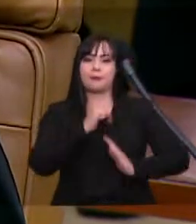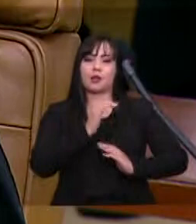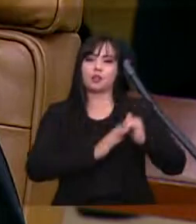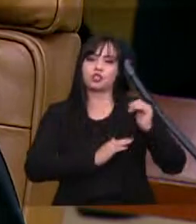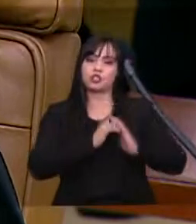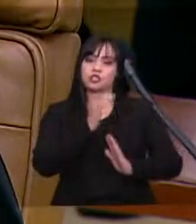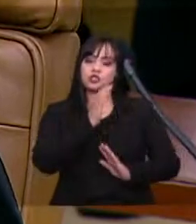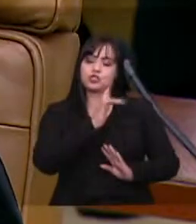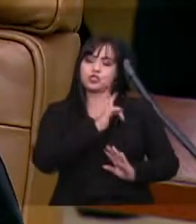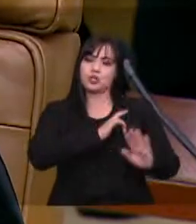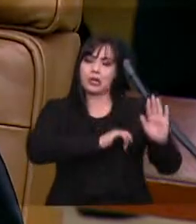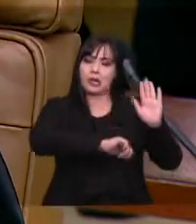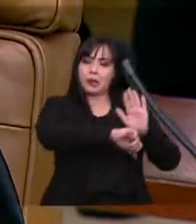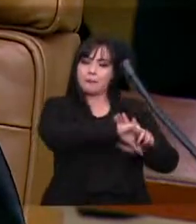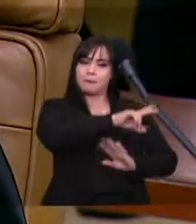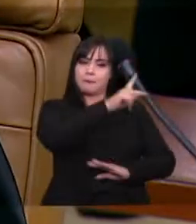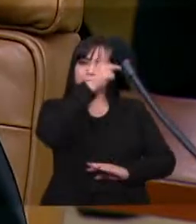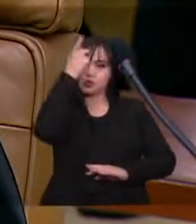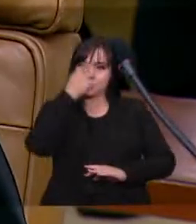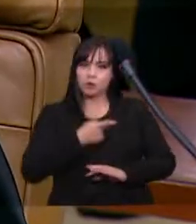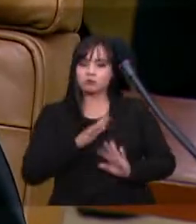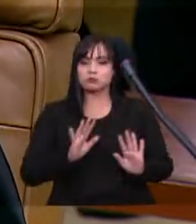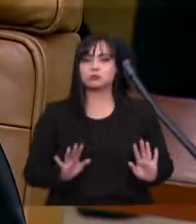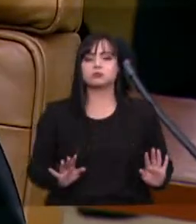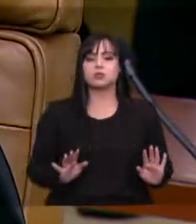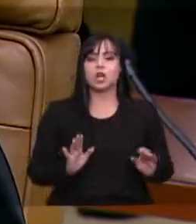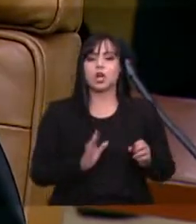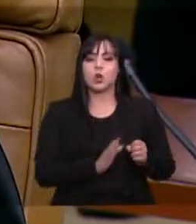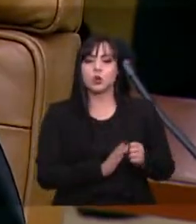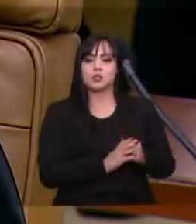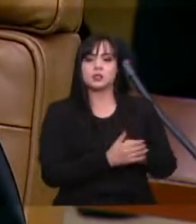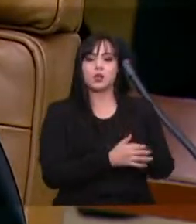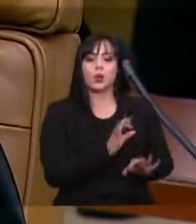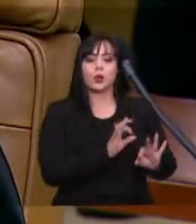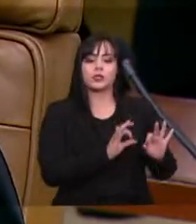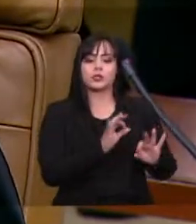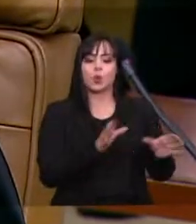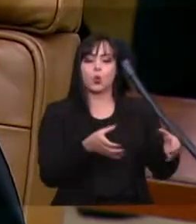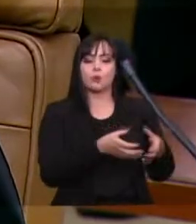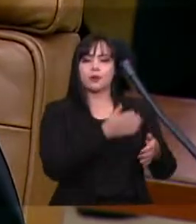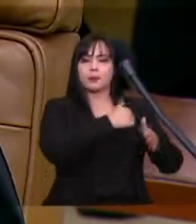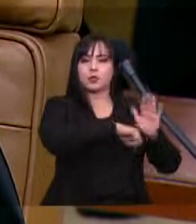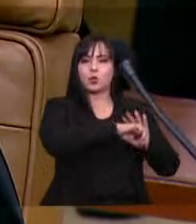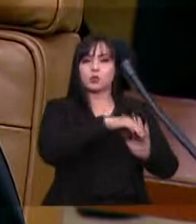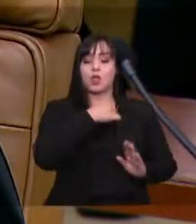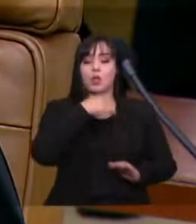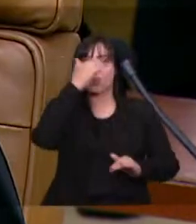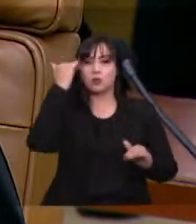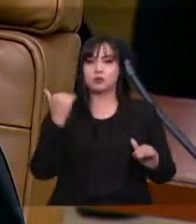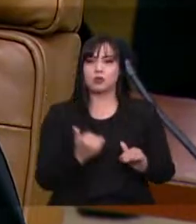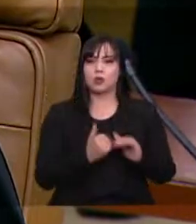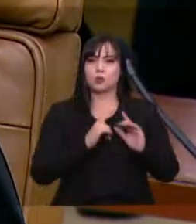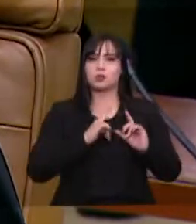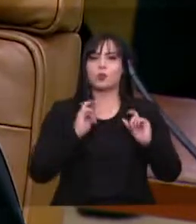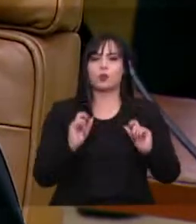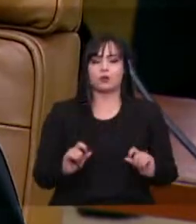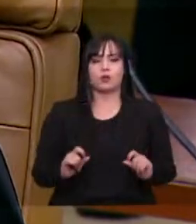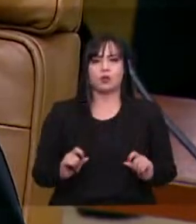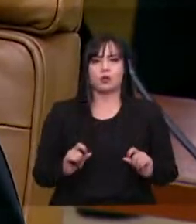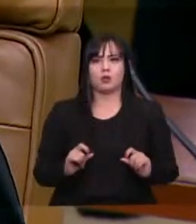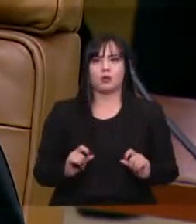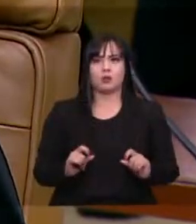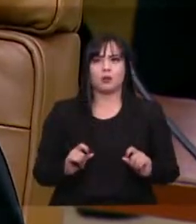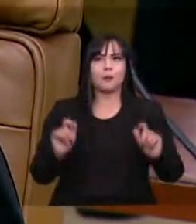infrações pessoais quanto a este ponto ou seja imputação da organização criminosa entendo que se faz presente